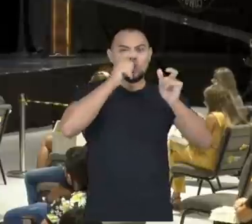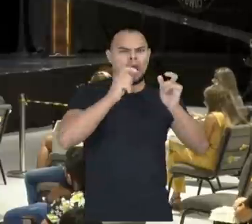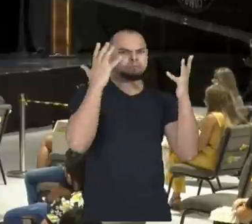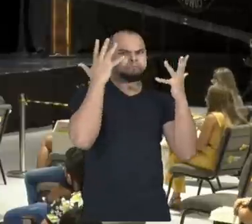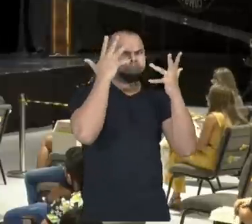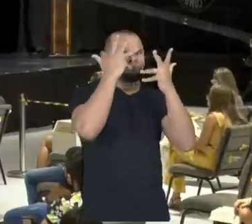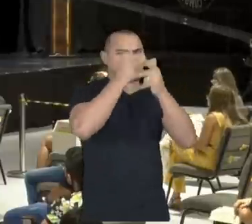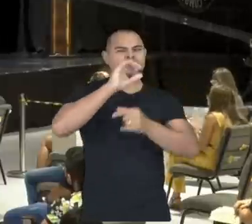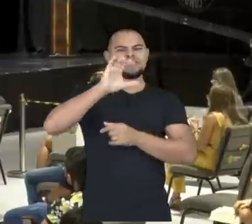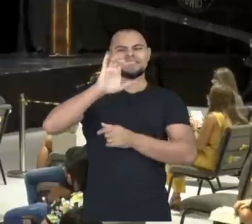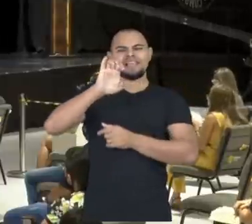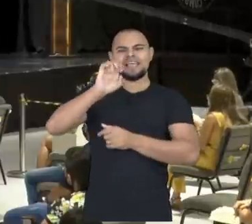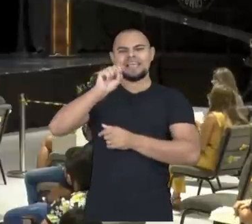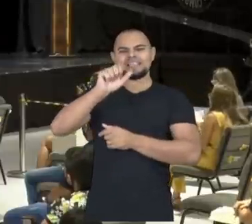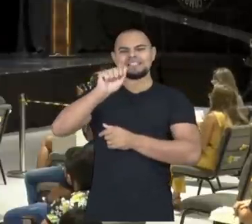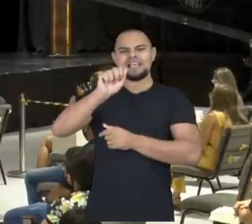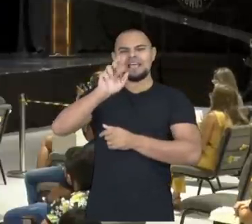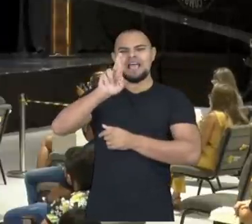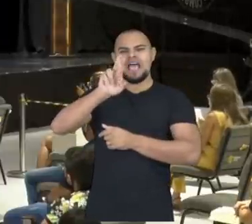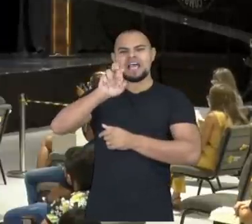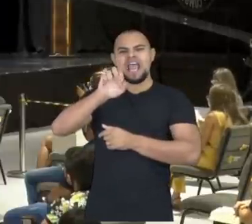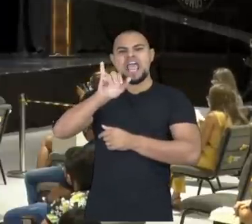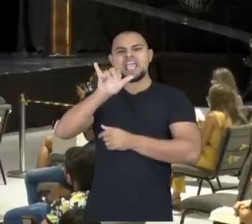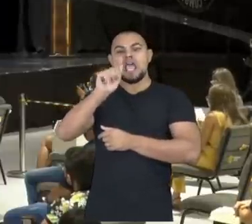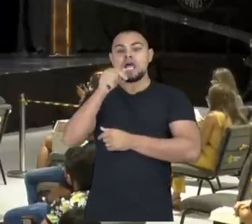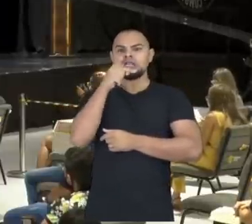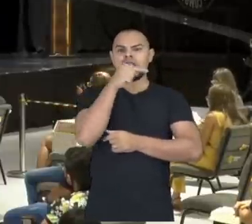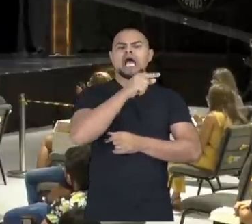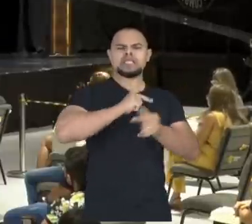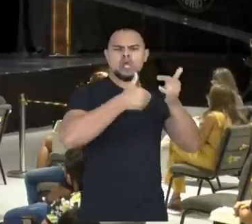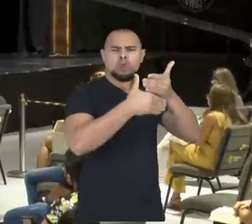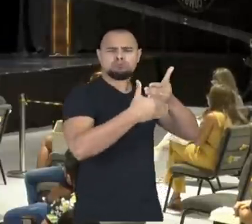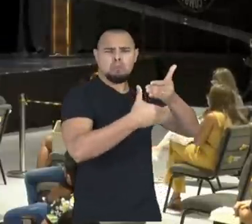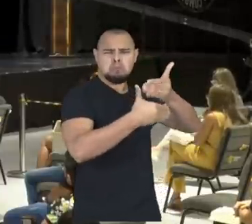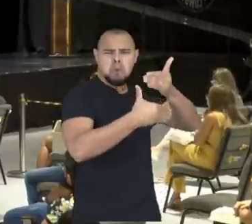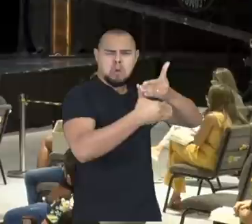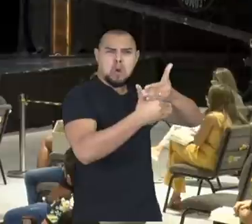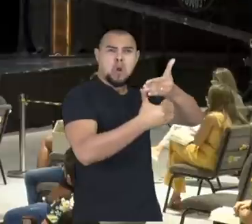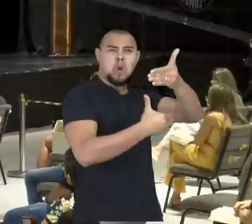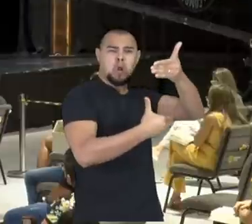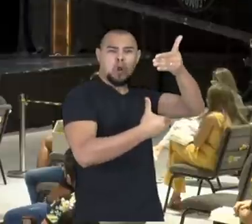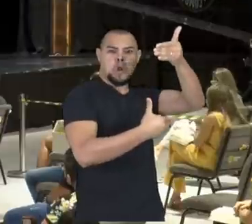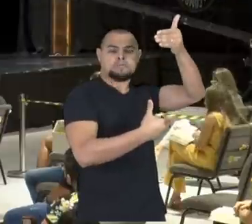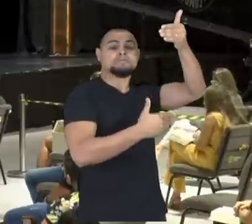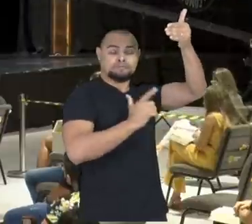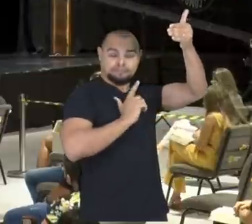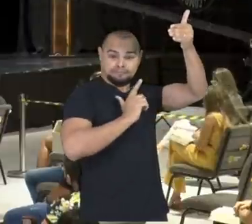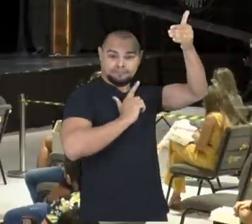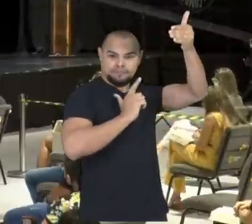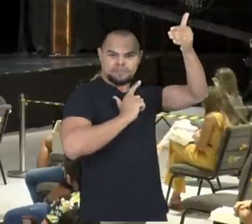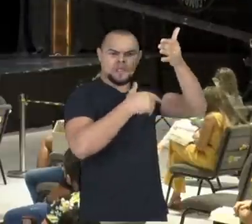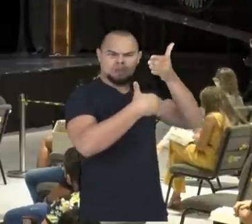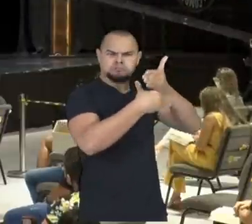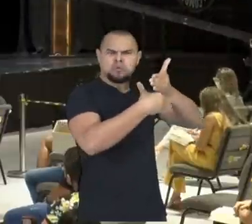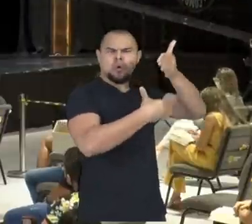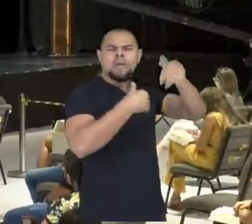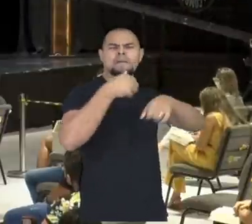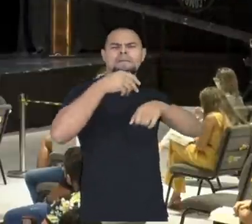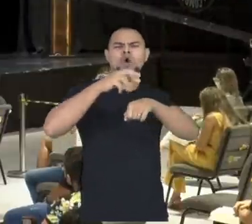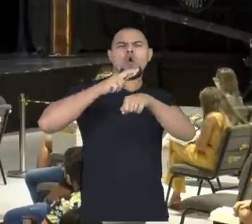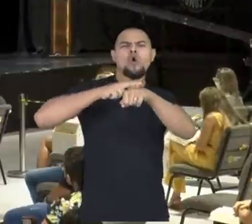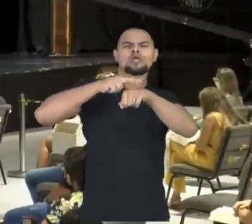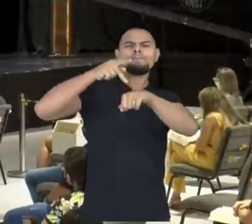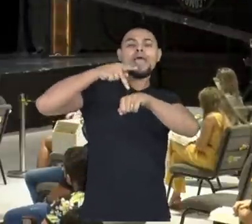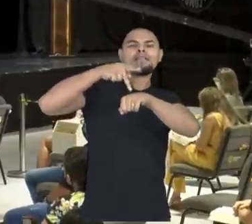bonito, Cesareia de Filipe, onde existe um grande paredão, tá? Um grande paredão de rocha. E